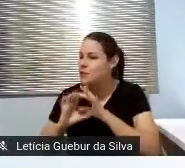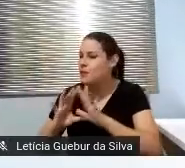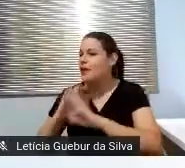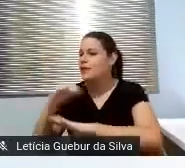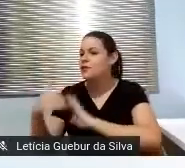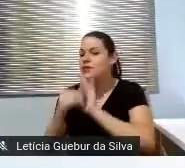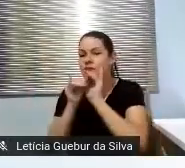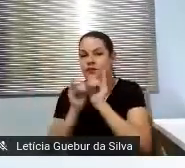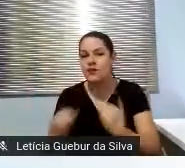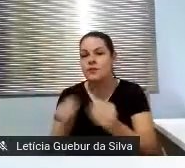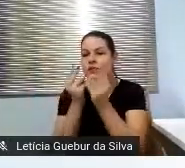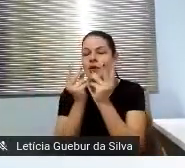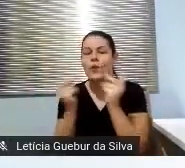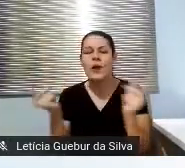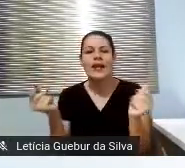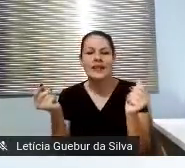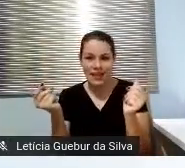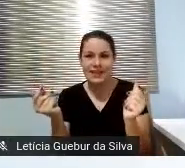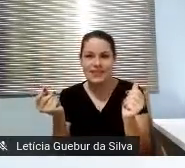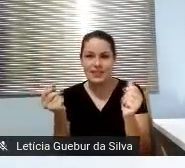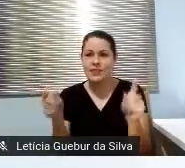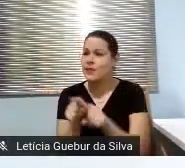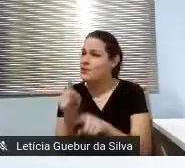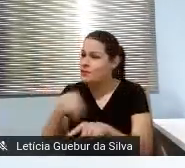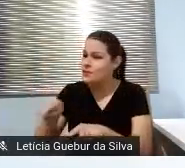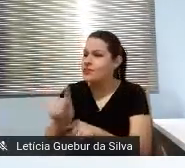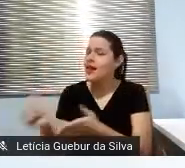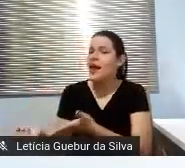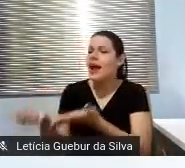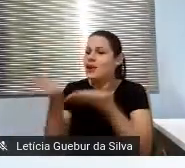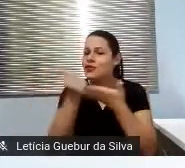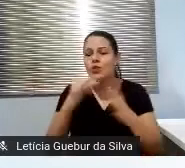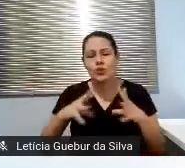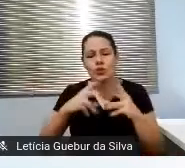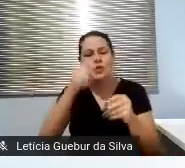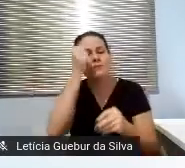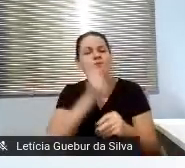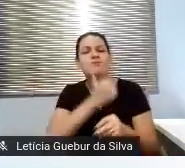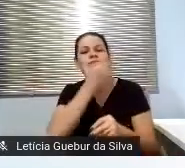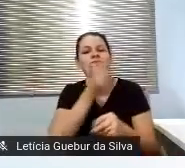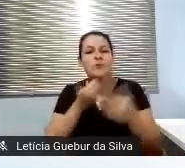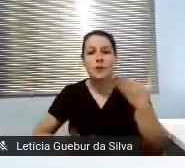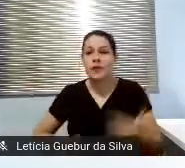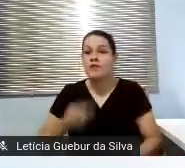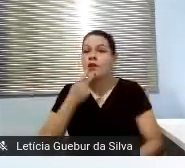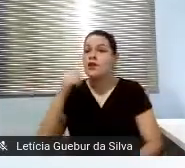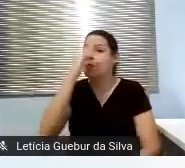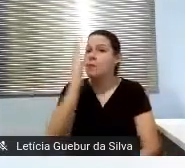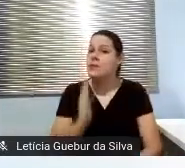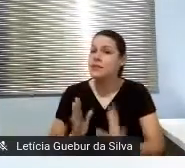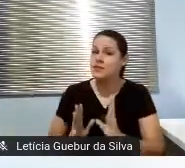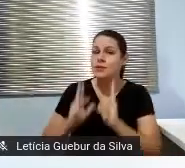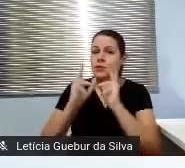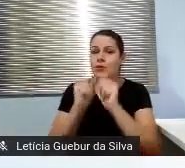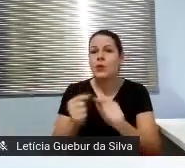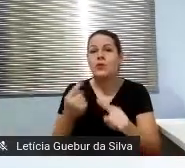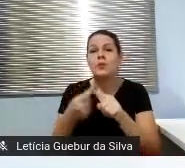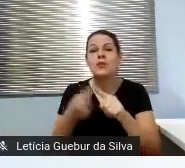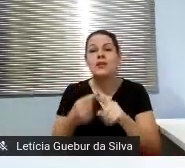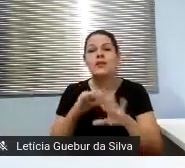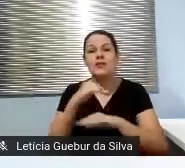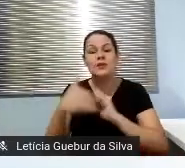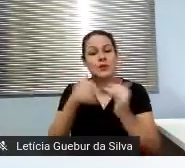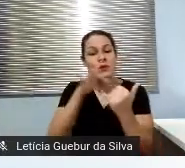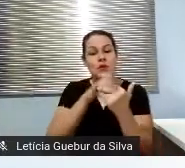com qualidade. Você ajudou os trabalhadores e trabalhadoras aqui, eu falo do Brasil inteiro, porque o programa fica no YouTube e vai,